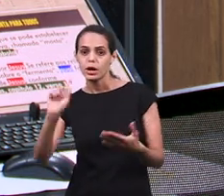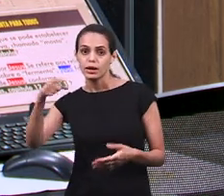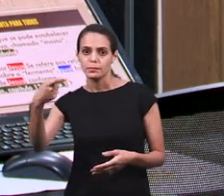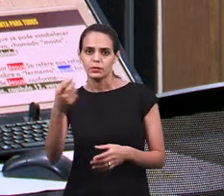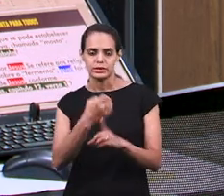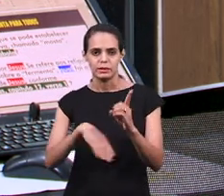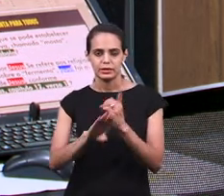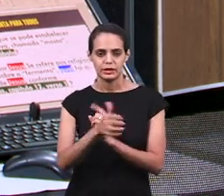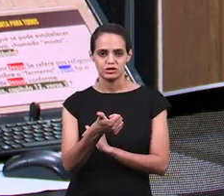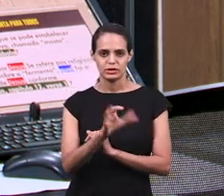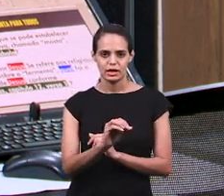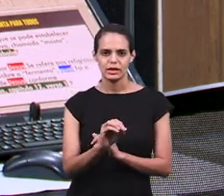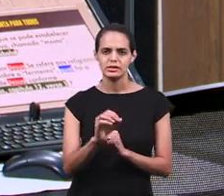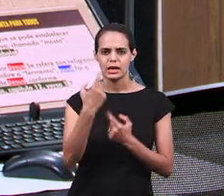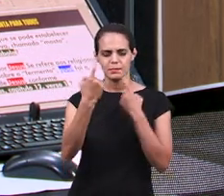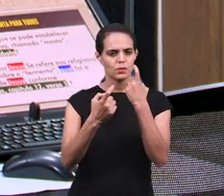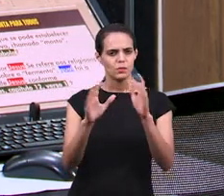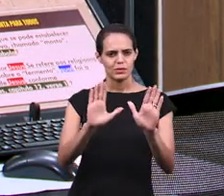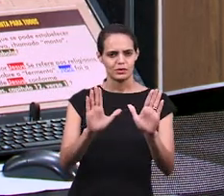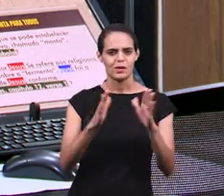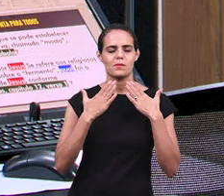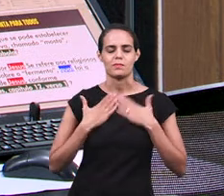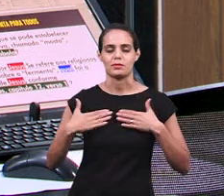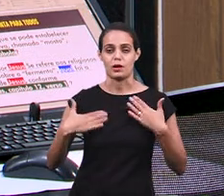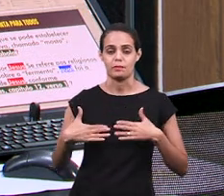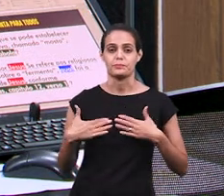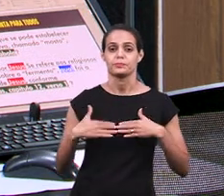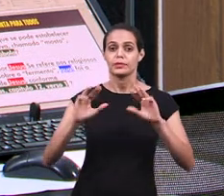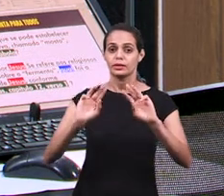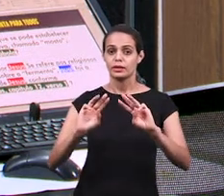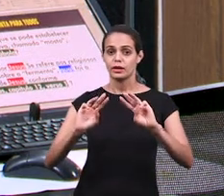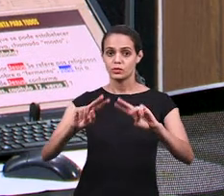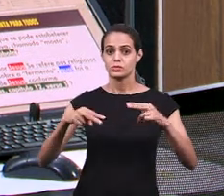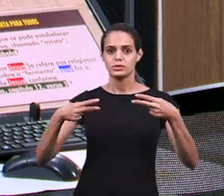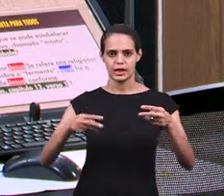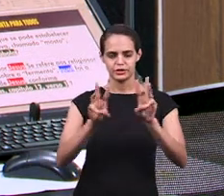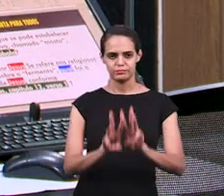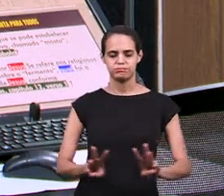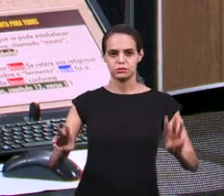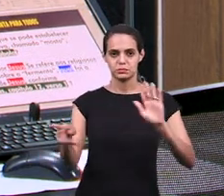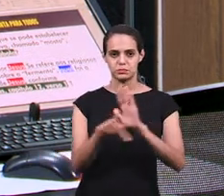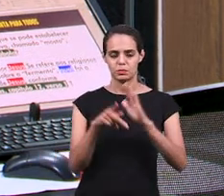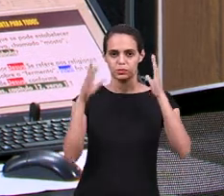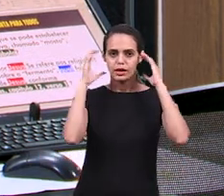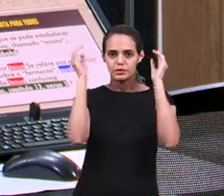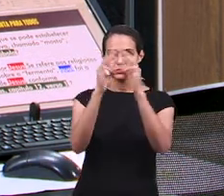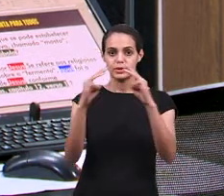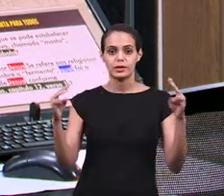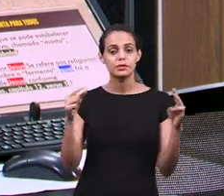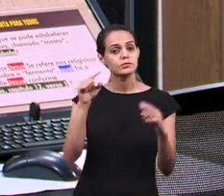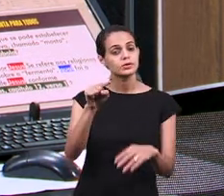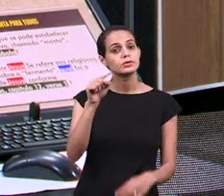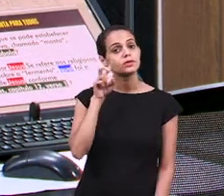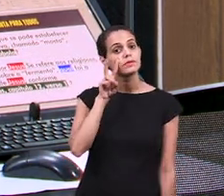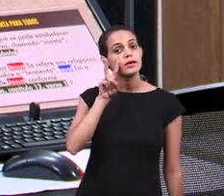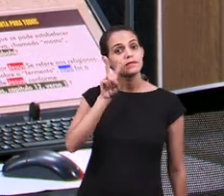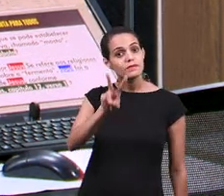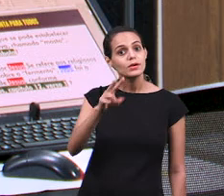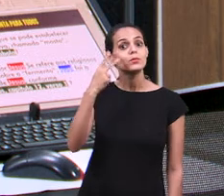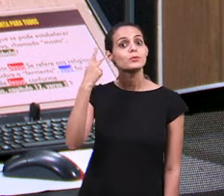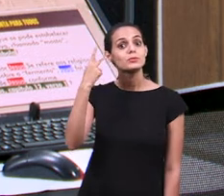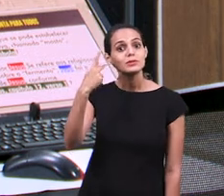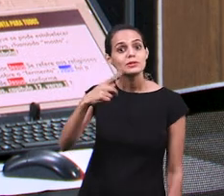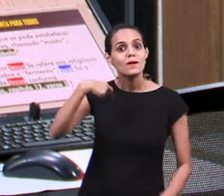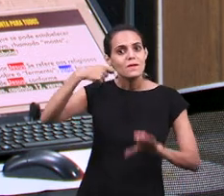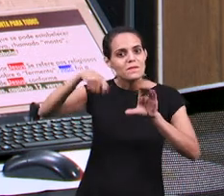ou daqui a pouco na Escola Bíblica Dominical, não se preocupe, entre no nosso site, do site da Rádio TV Web Manaim, e ali você vai ter